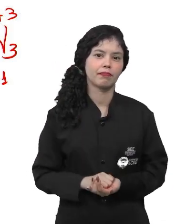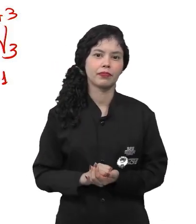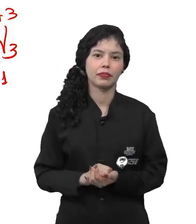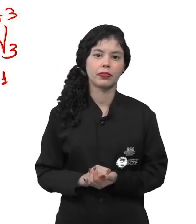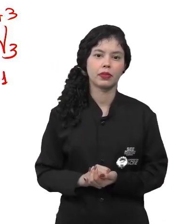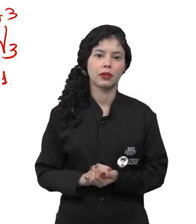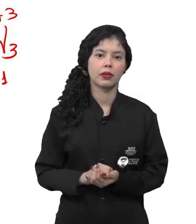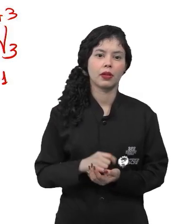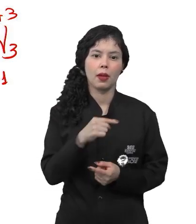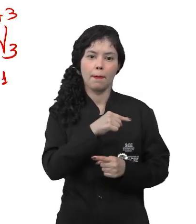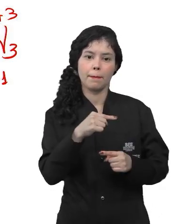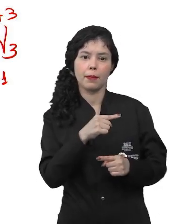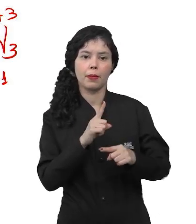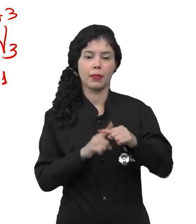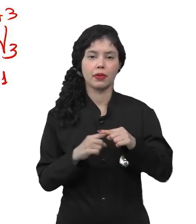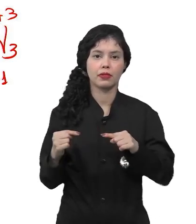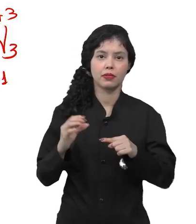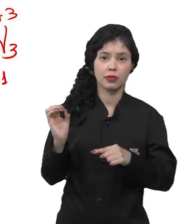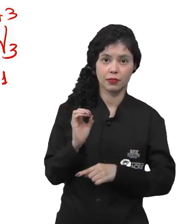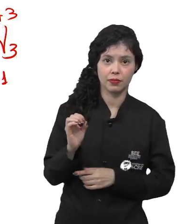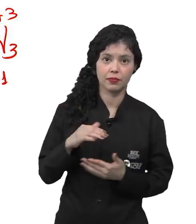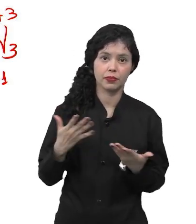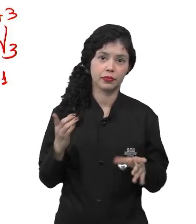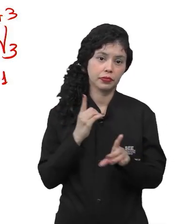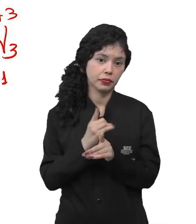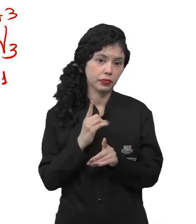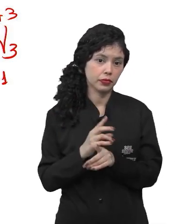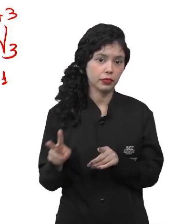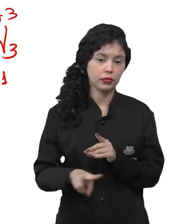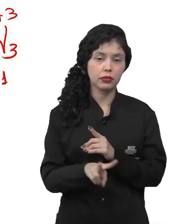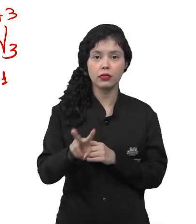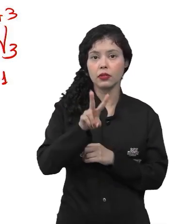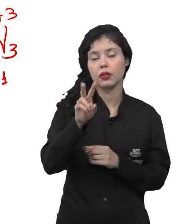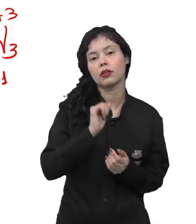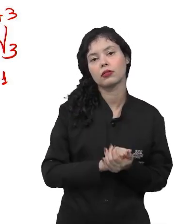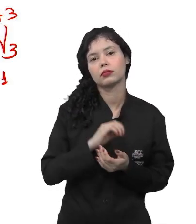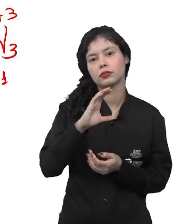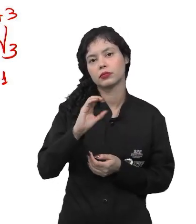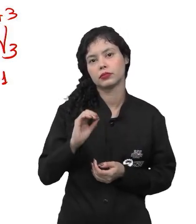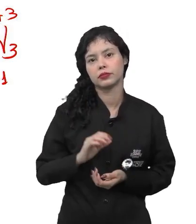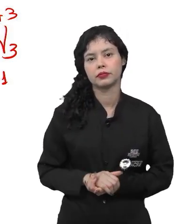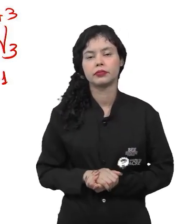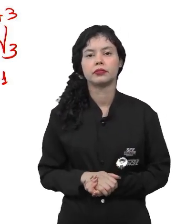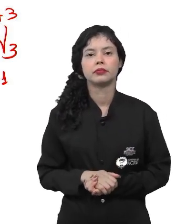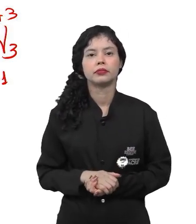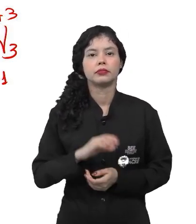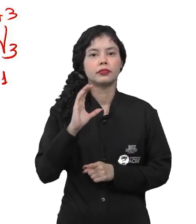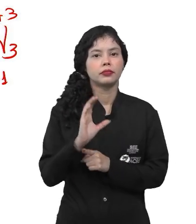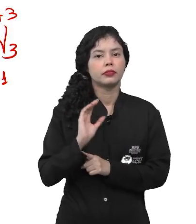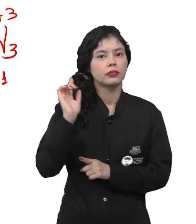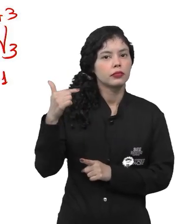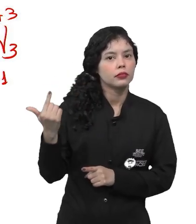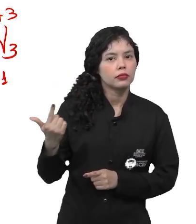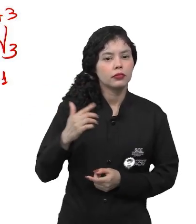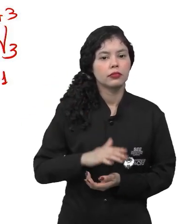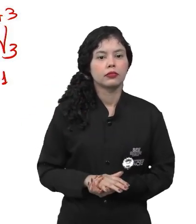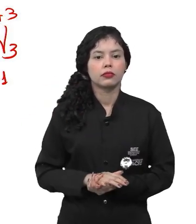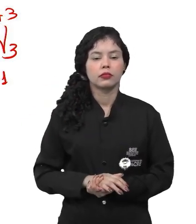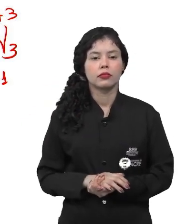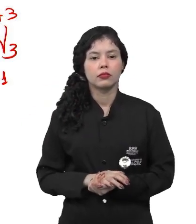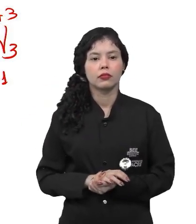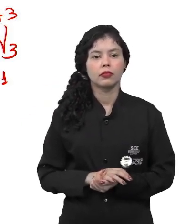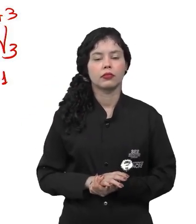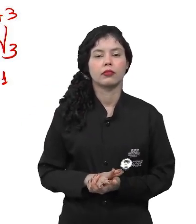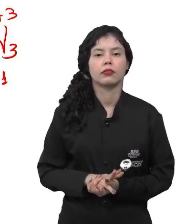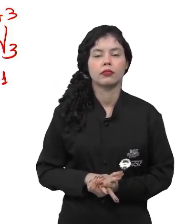4 menos 4 vai dar 0. Encontrei aqui o valor do carbono, mais 4. Vou analisar aqui o outro lado,